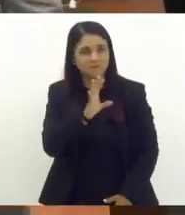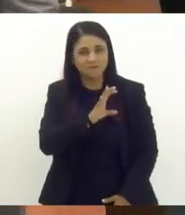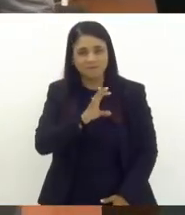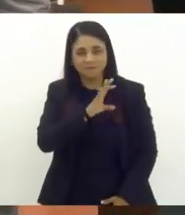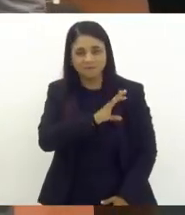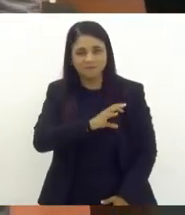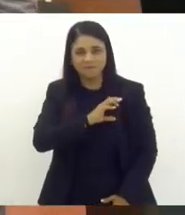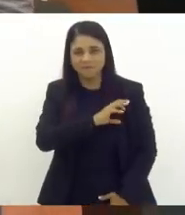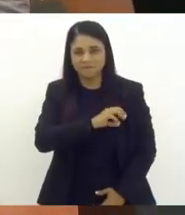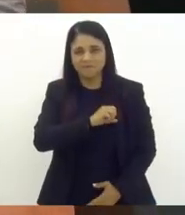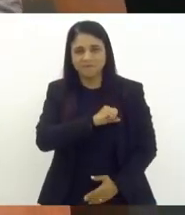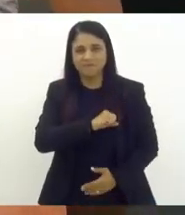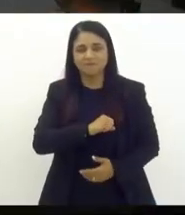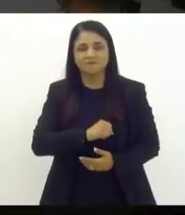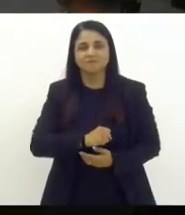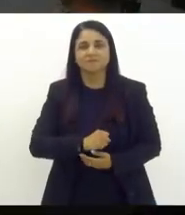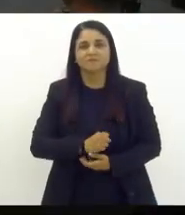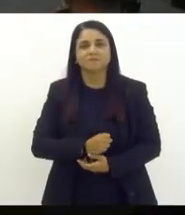Amada